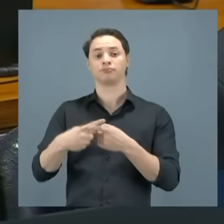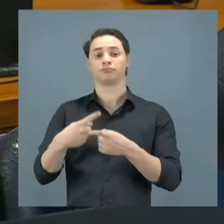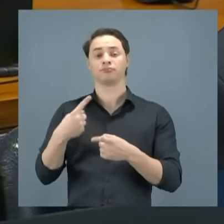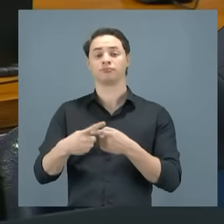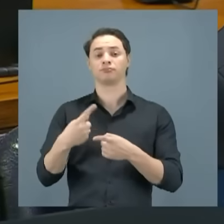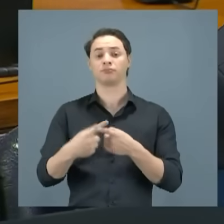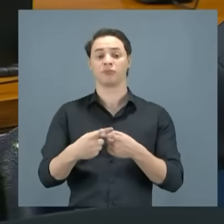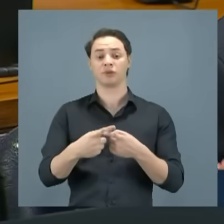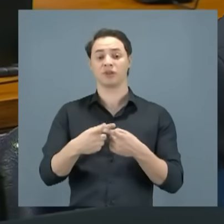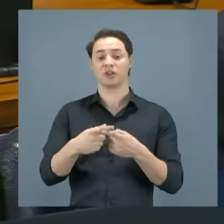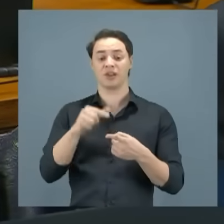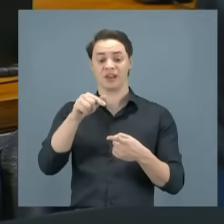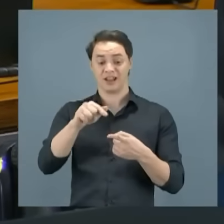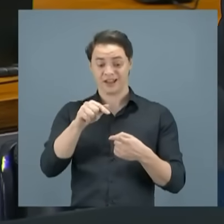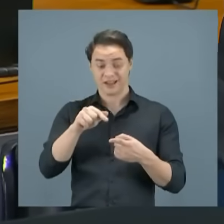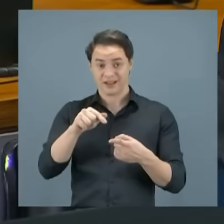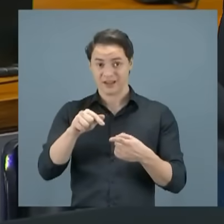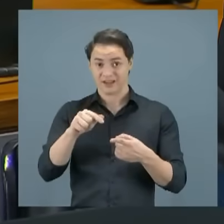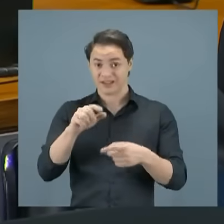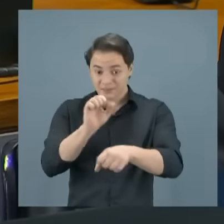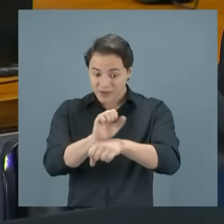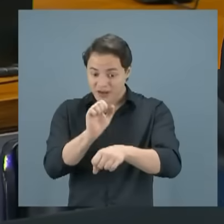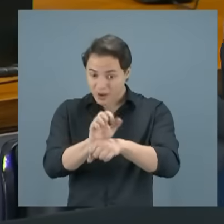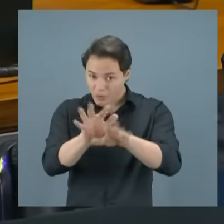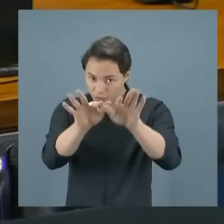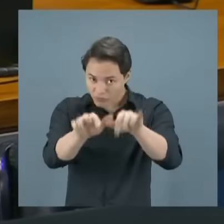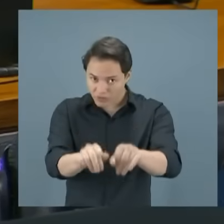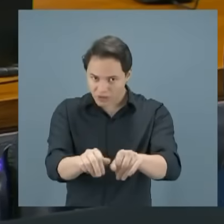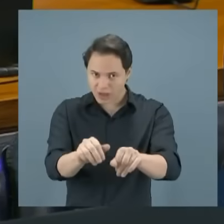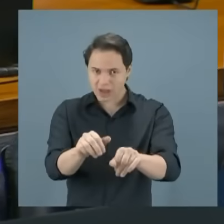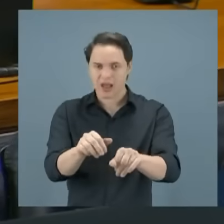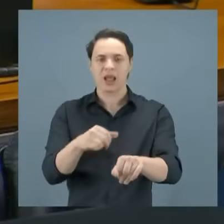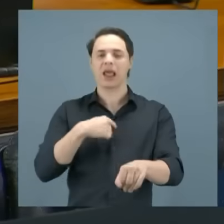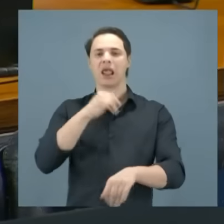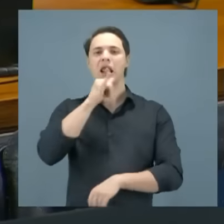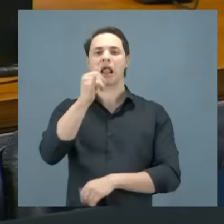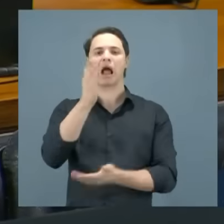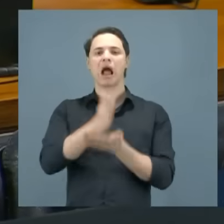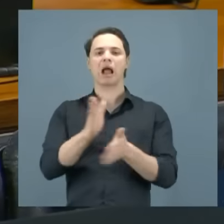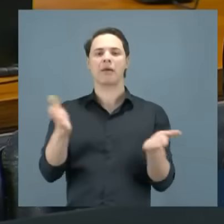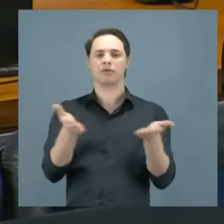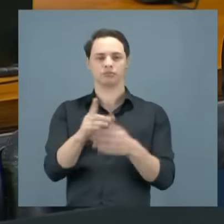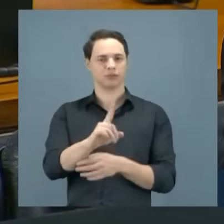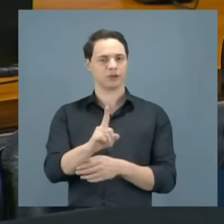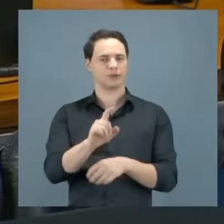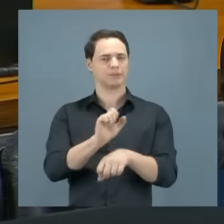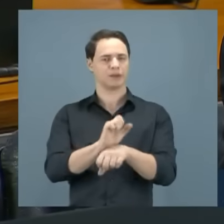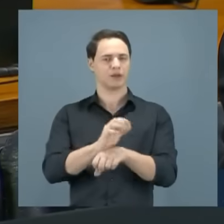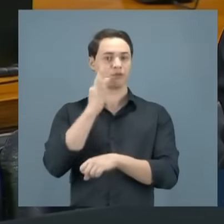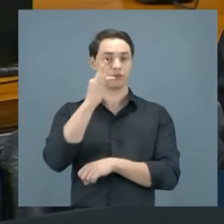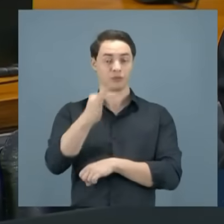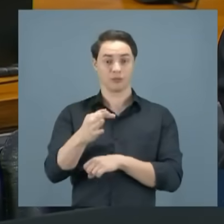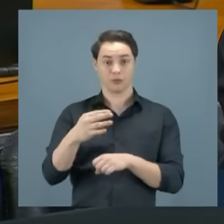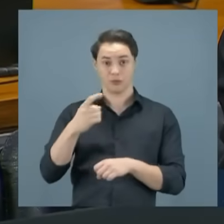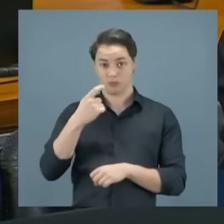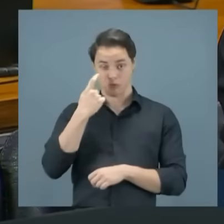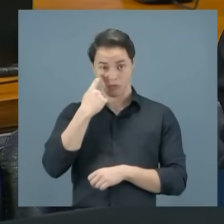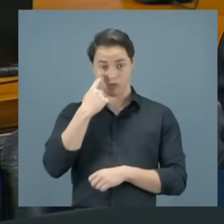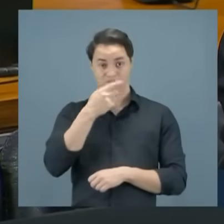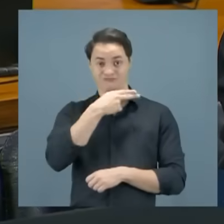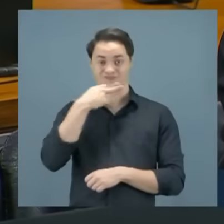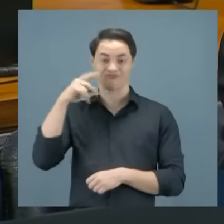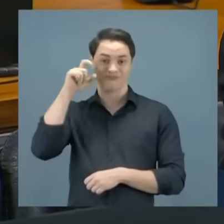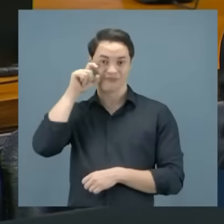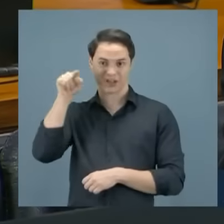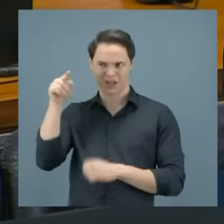Bia Kicis, Cabo Gilberto, quando acaba. Esse tweet aqui, do deputado Hugo Mota, presidente da Câmara, envelheceu